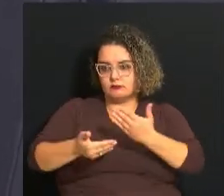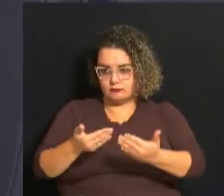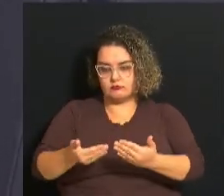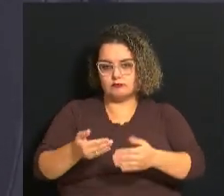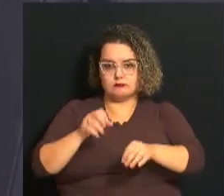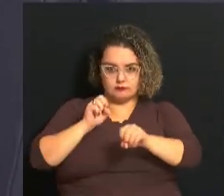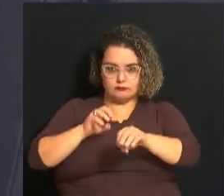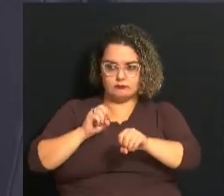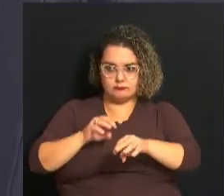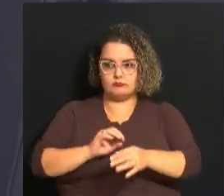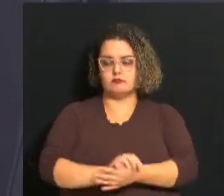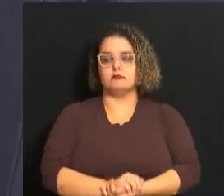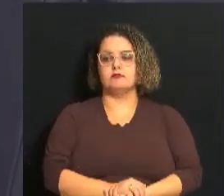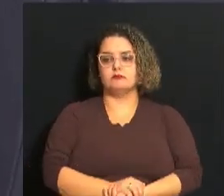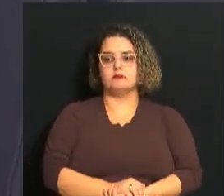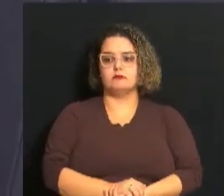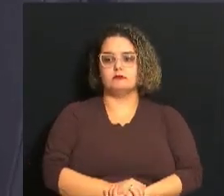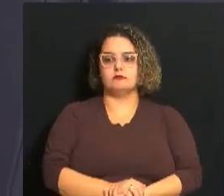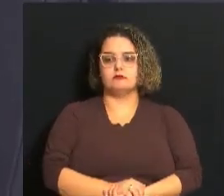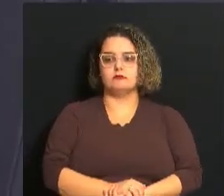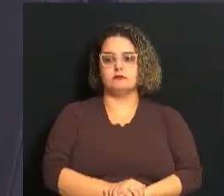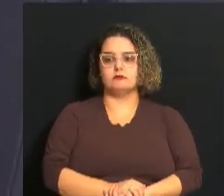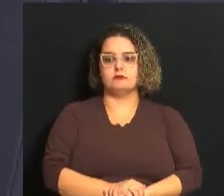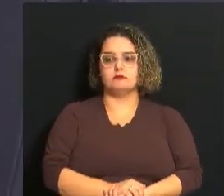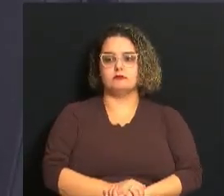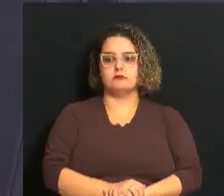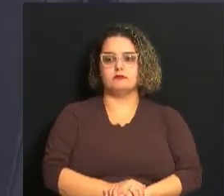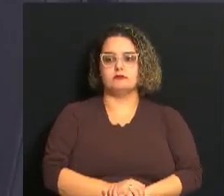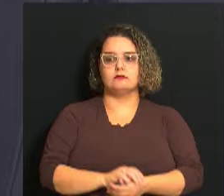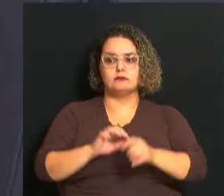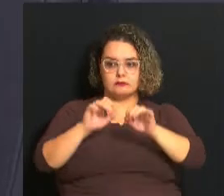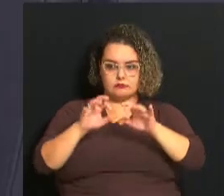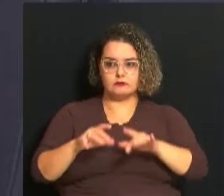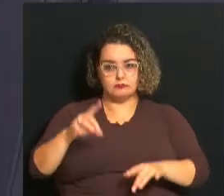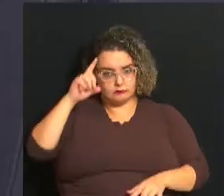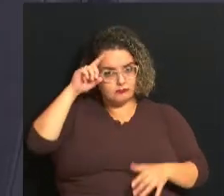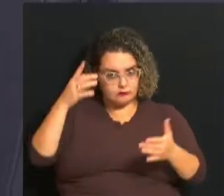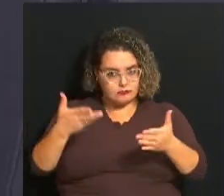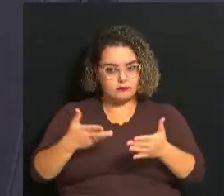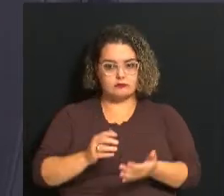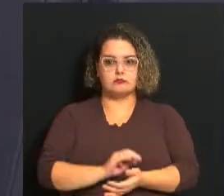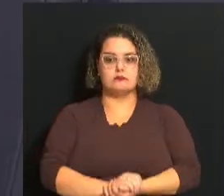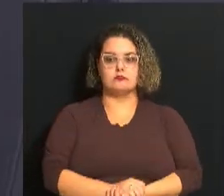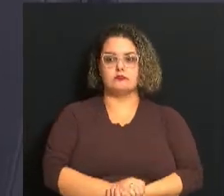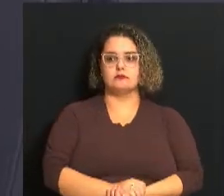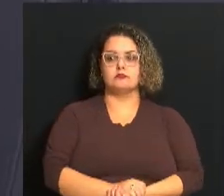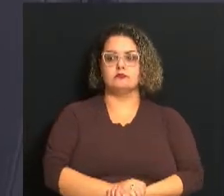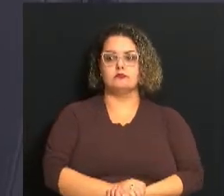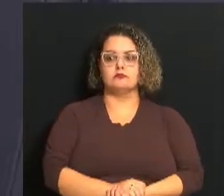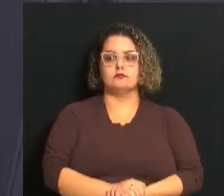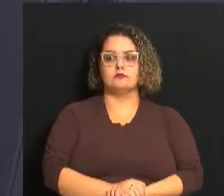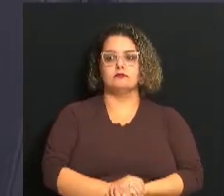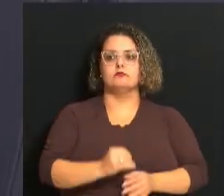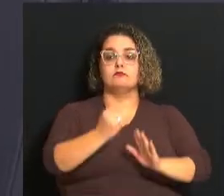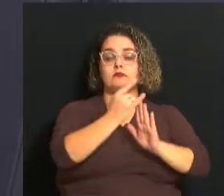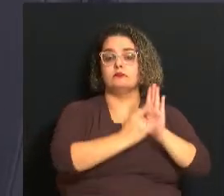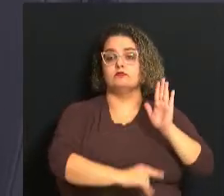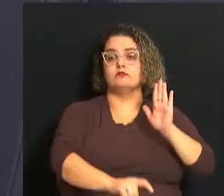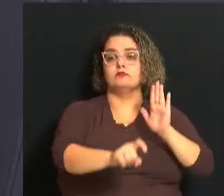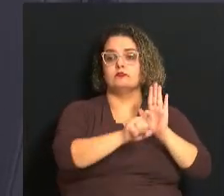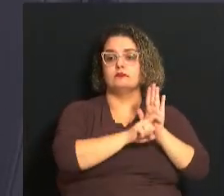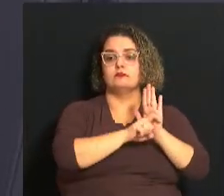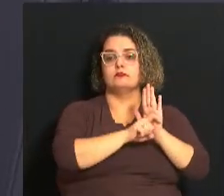na educação ela ela ela escreveu o seguinte quando o dia de hoje a burocracia Acima